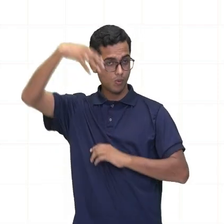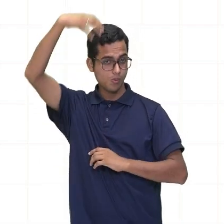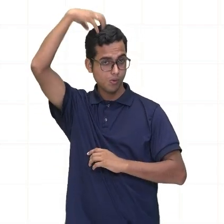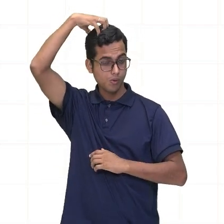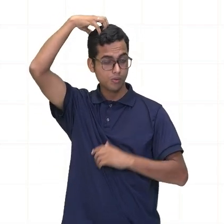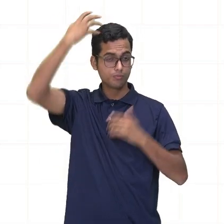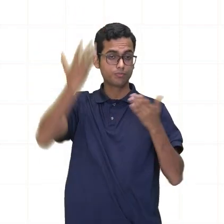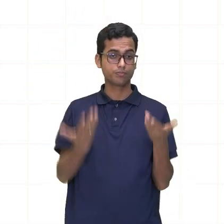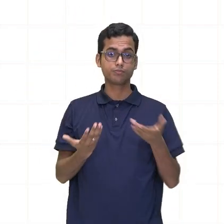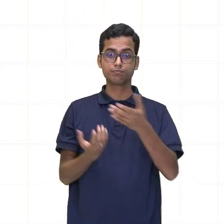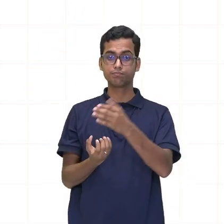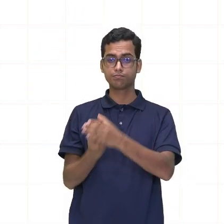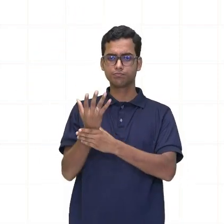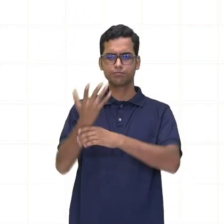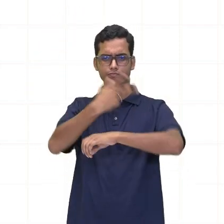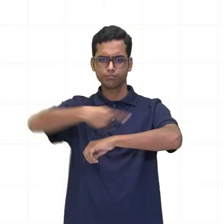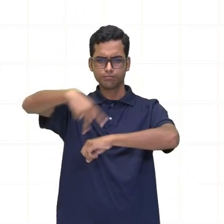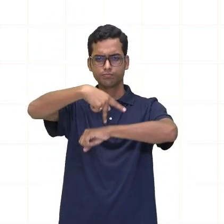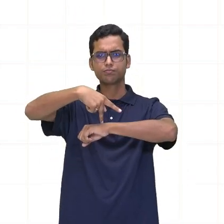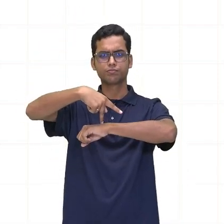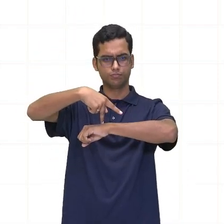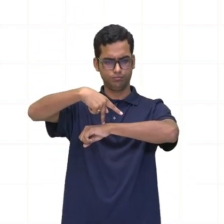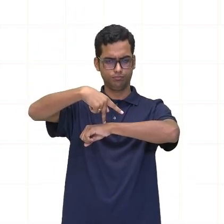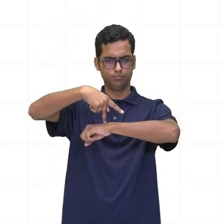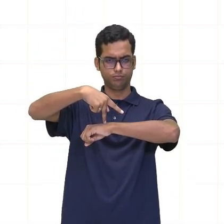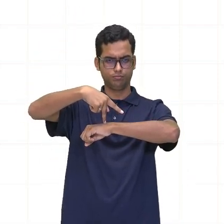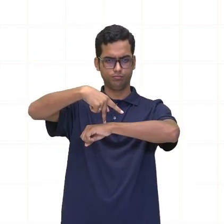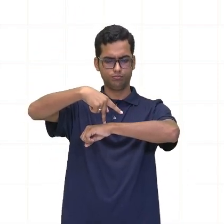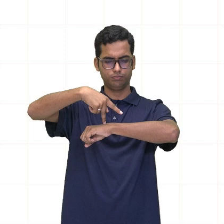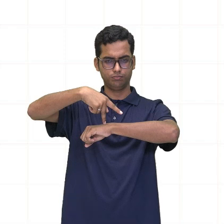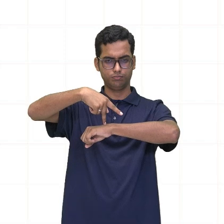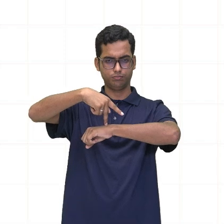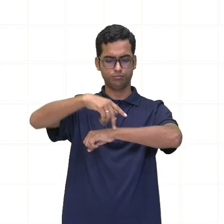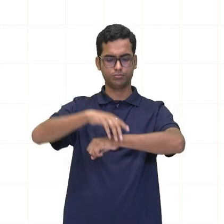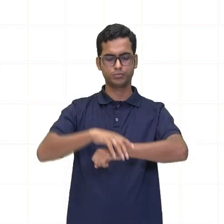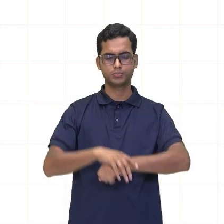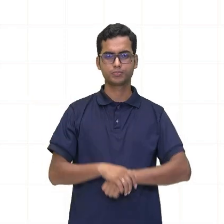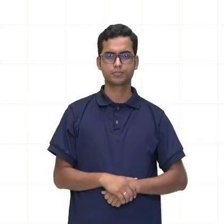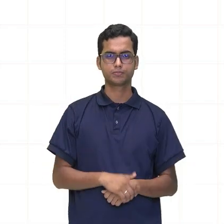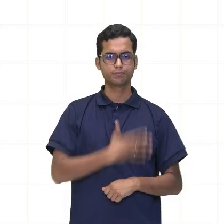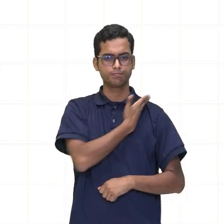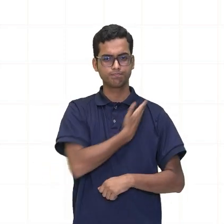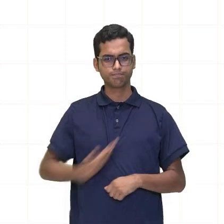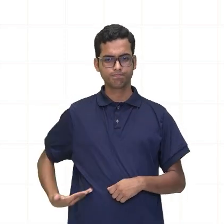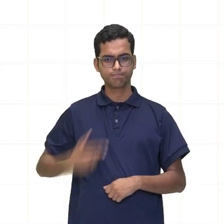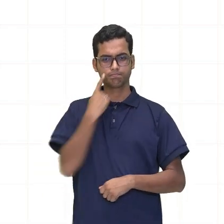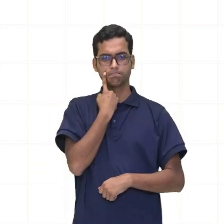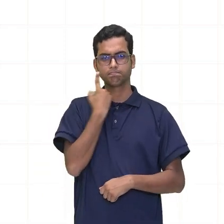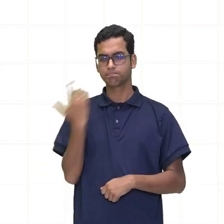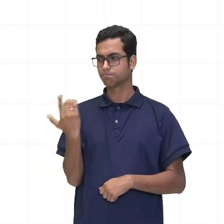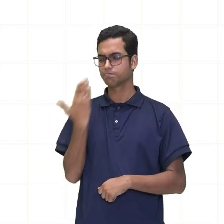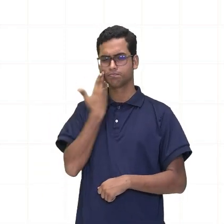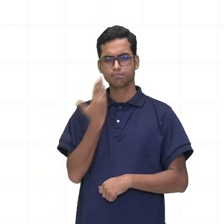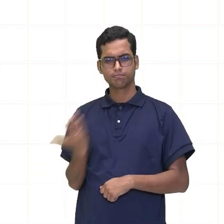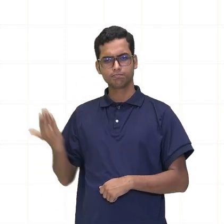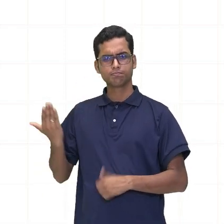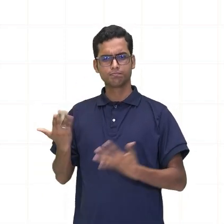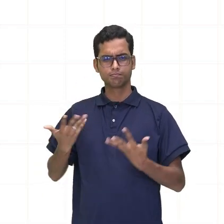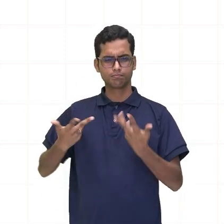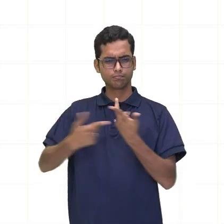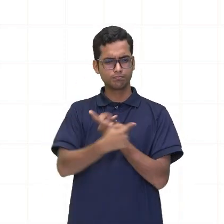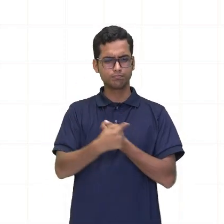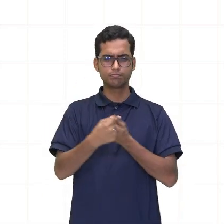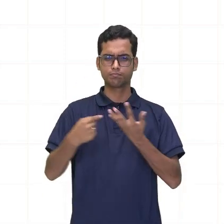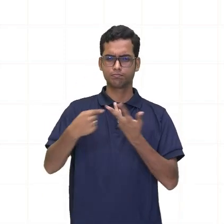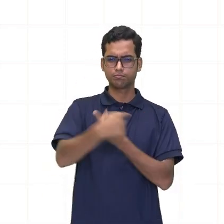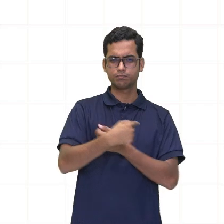aqui a formação de um Estado nacional. Então, nós temos aqui esses Estados nacionais formados,